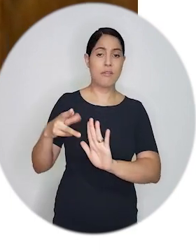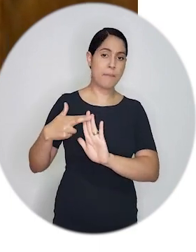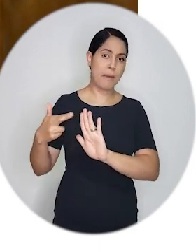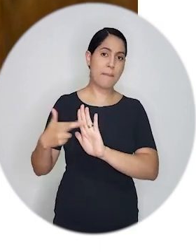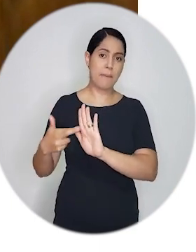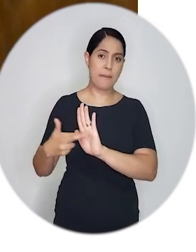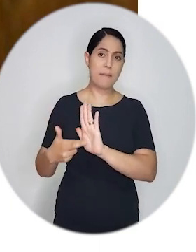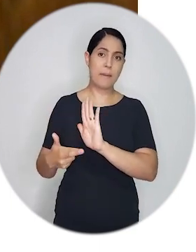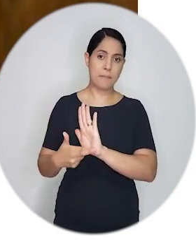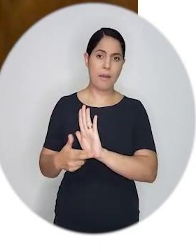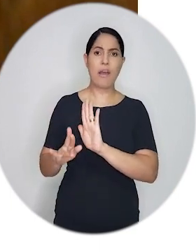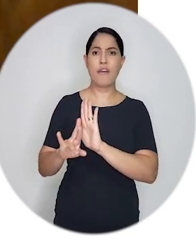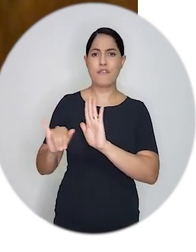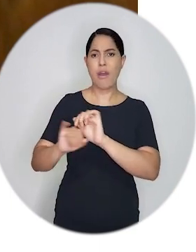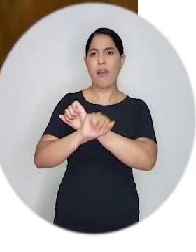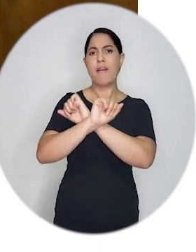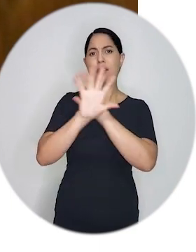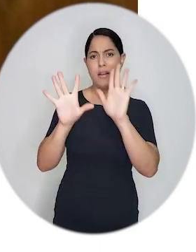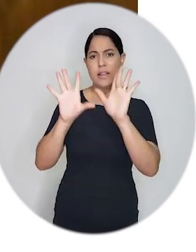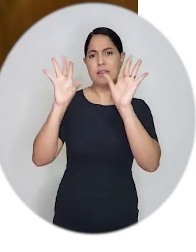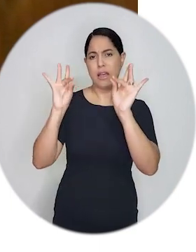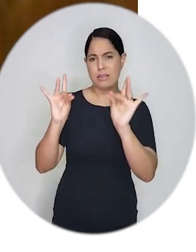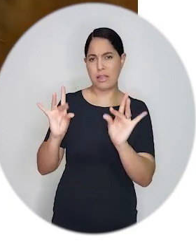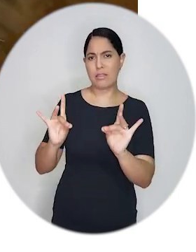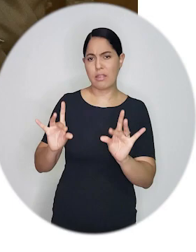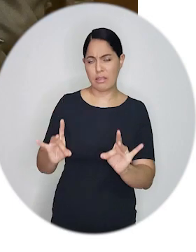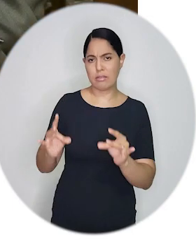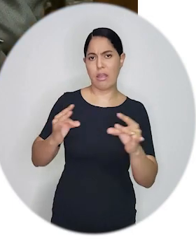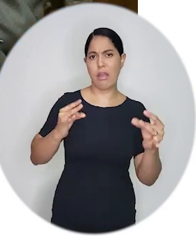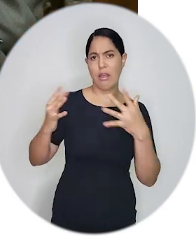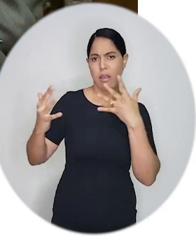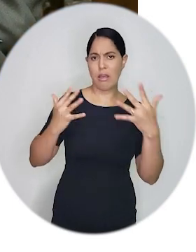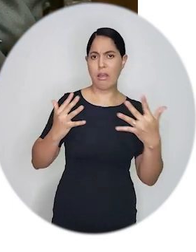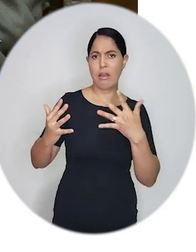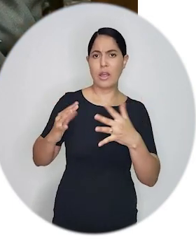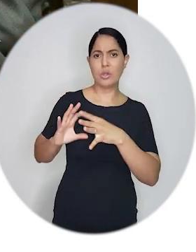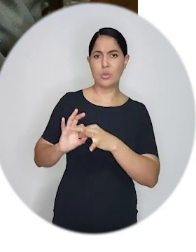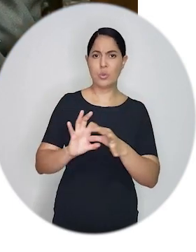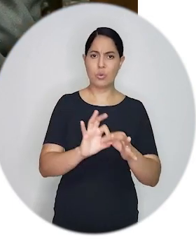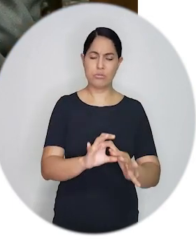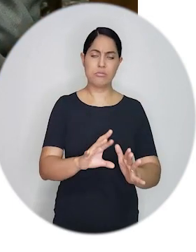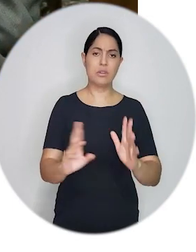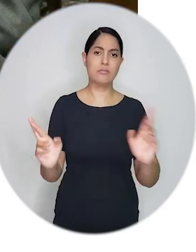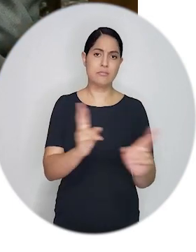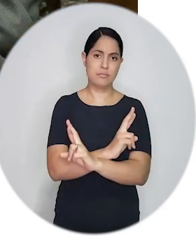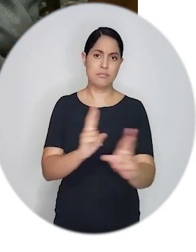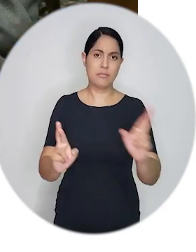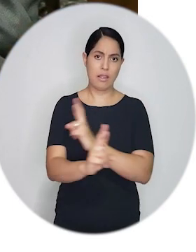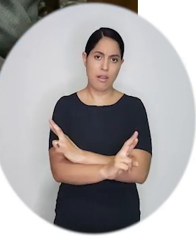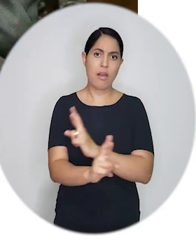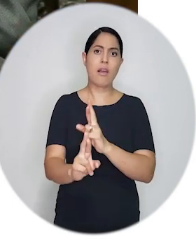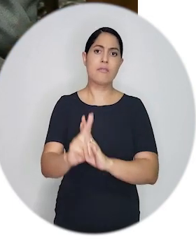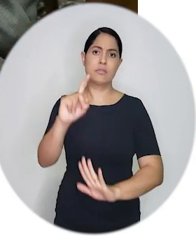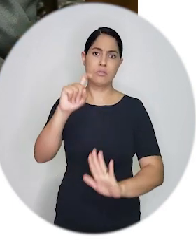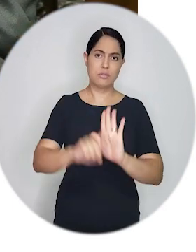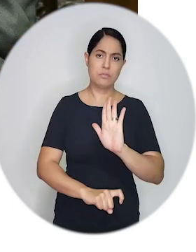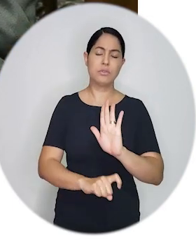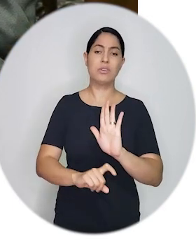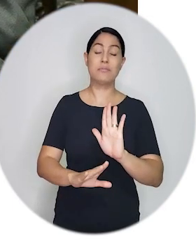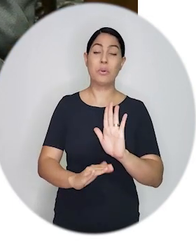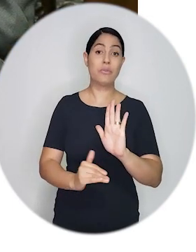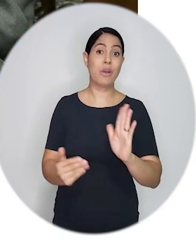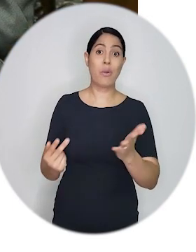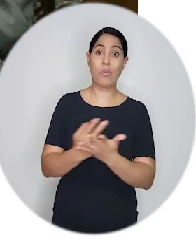ao dispor sobre regras que certamente trarão maior clareza e transparência às relações jurídico-tributárias. O